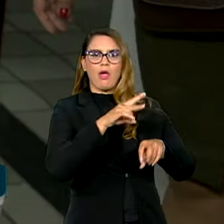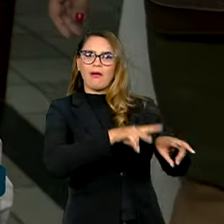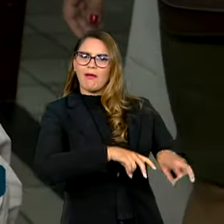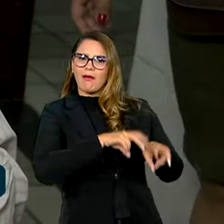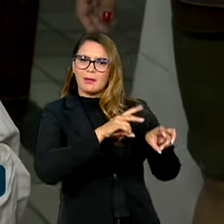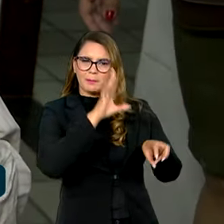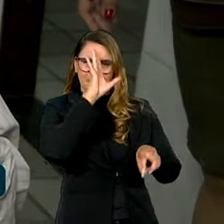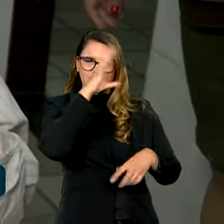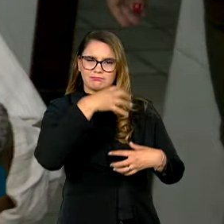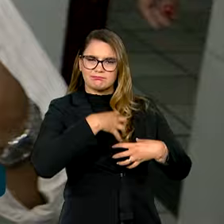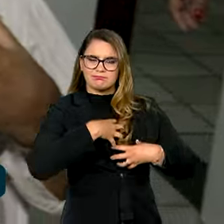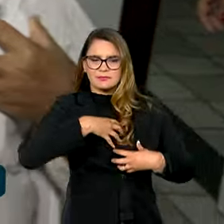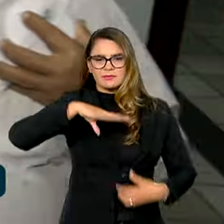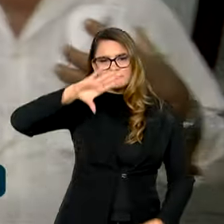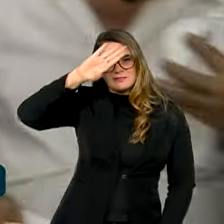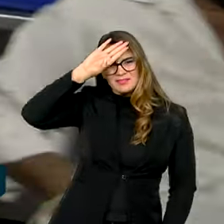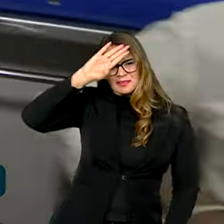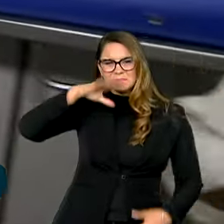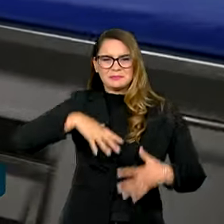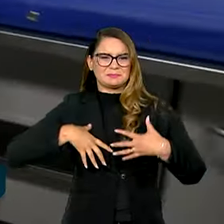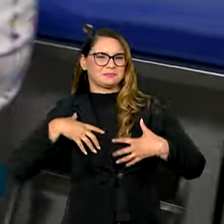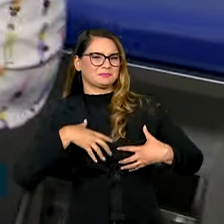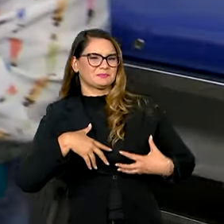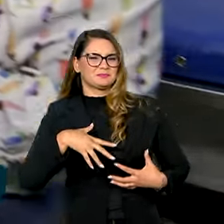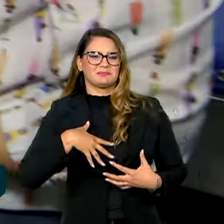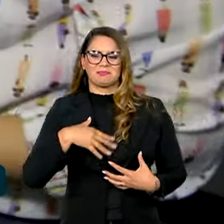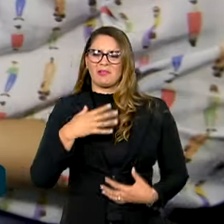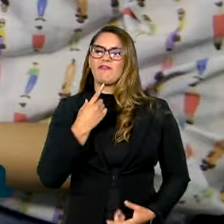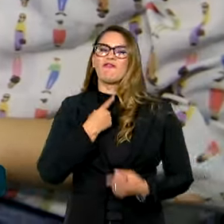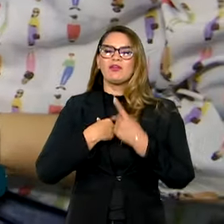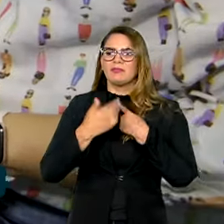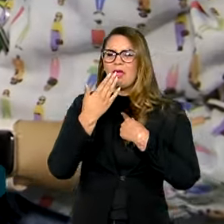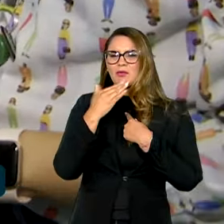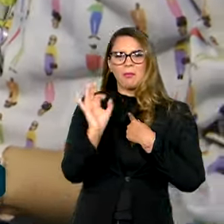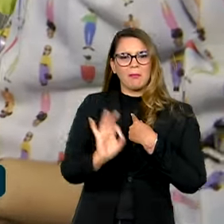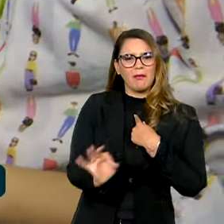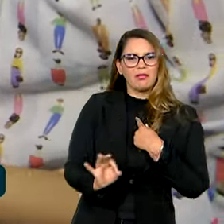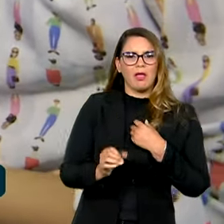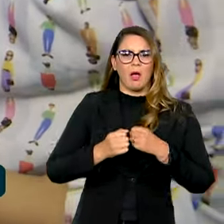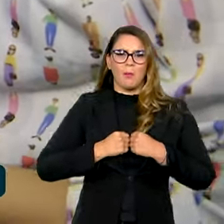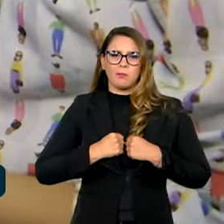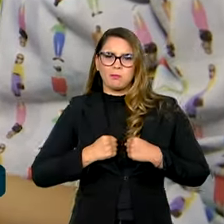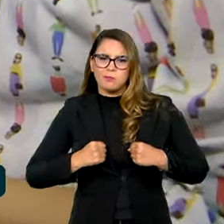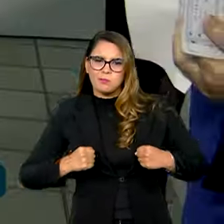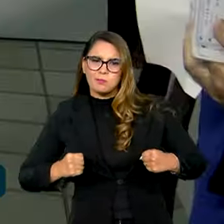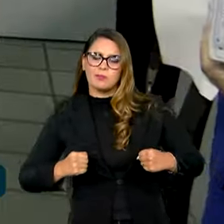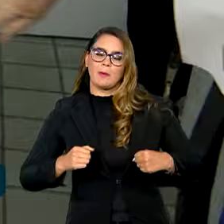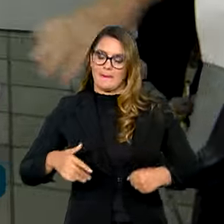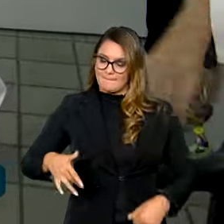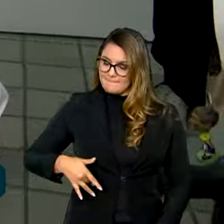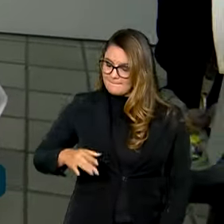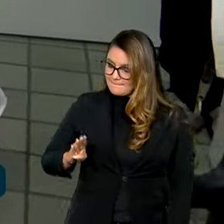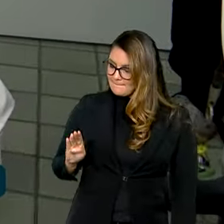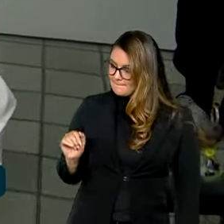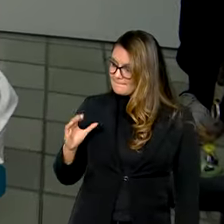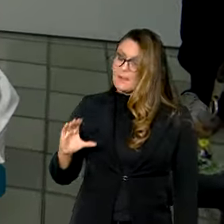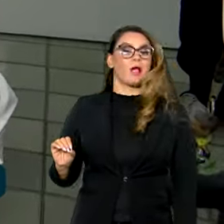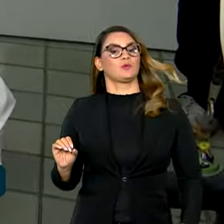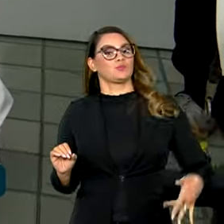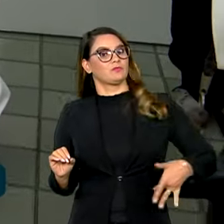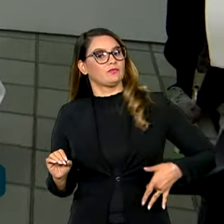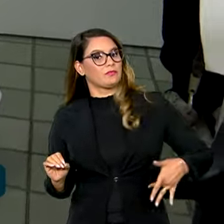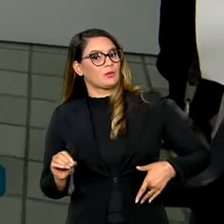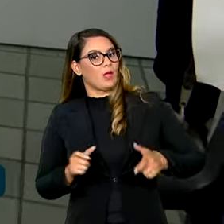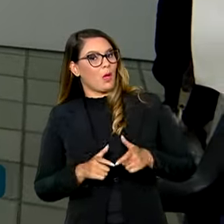sintomas são febre, mal-estar, falta de apetite, inchaços, aumento do baço e do fígado